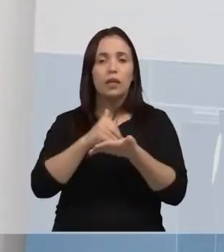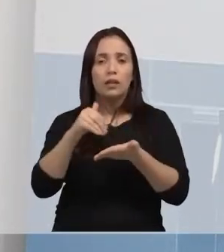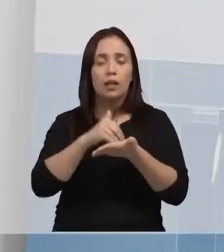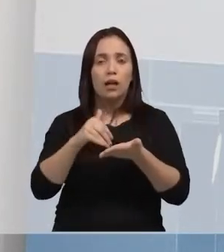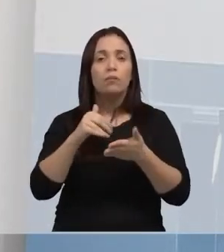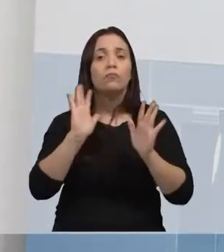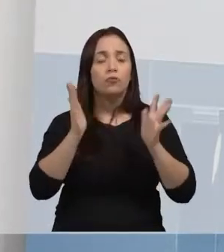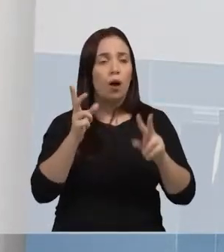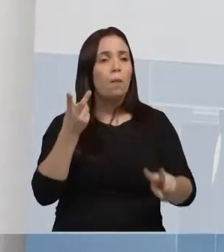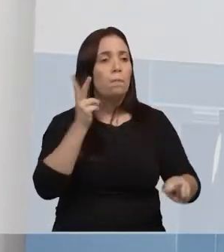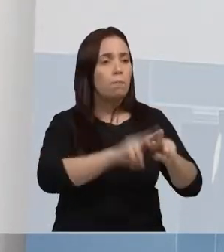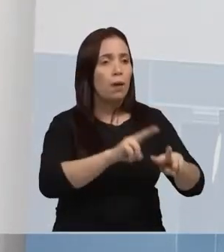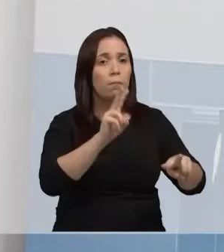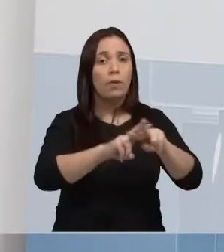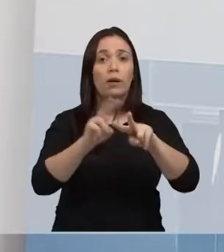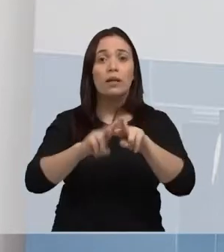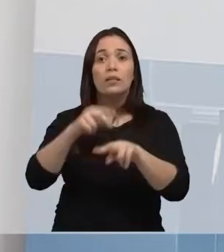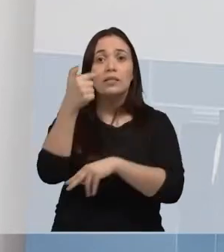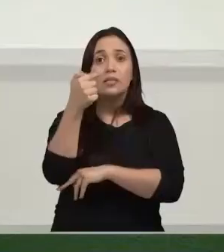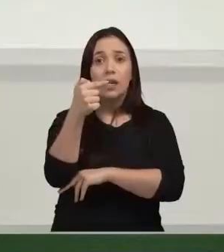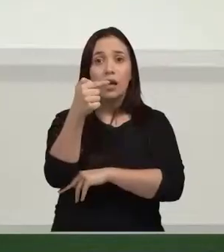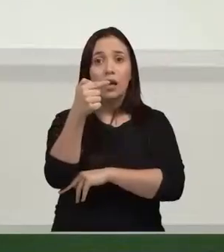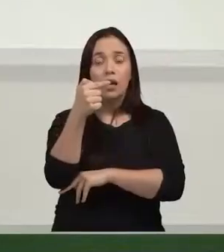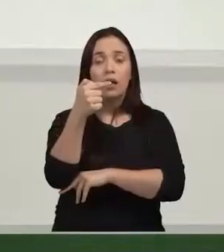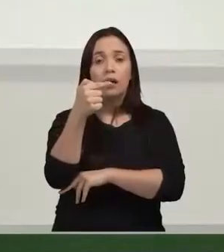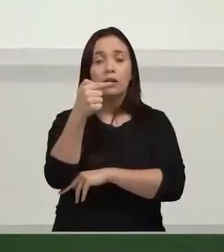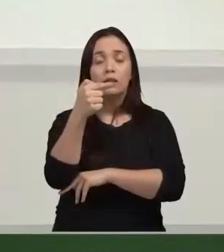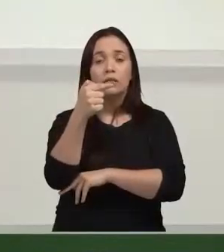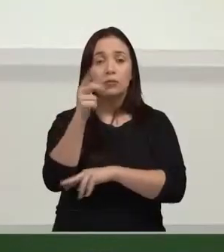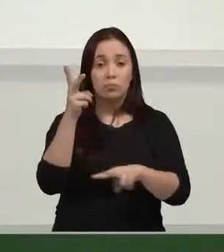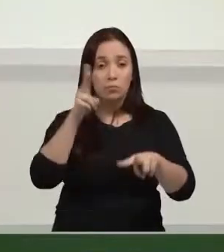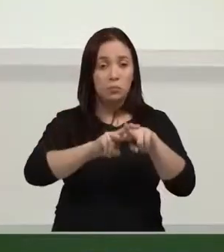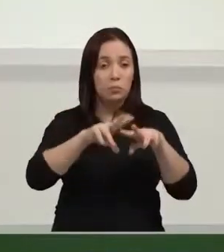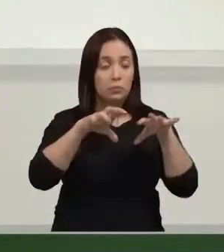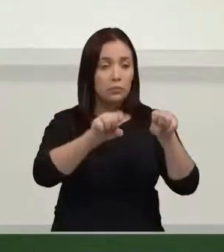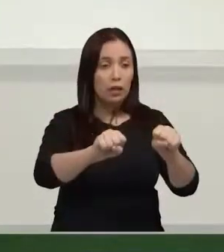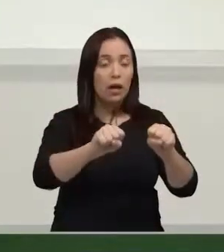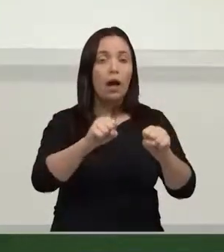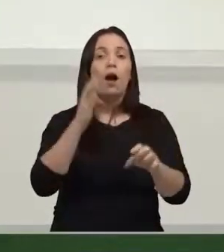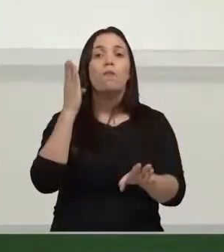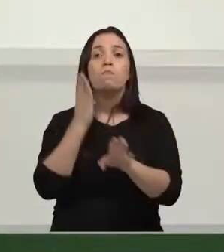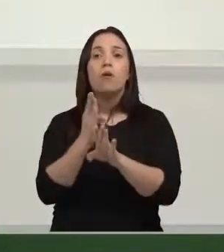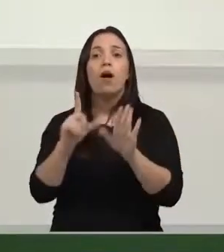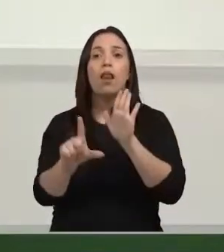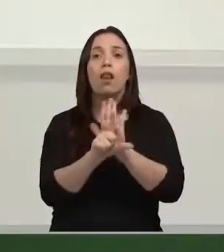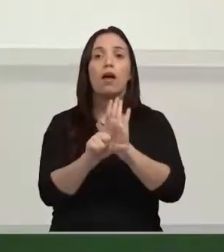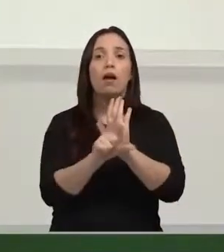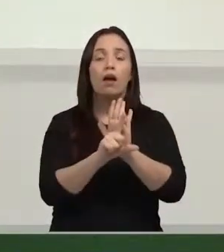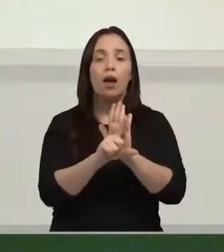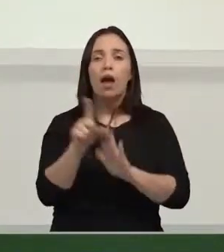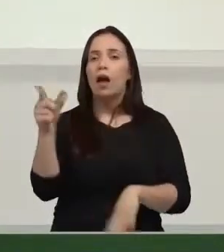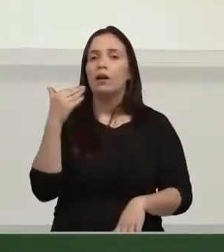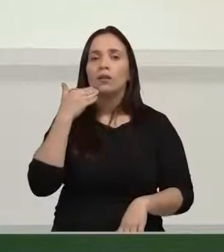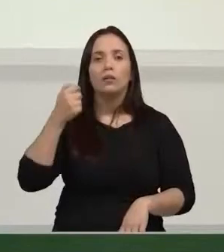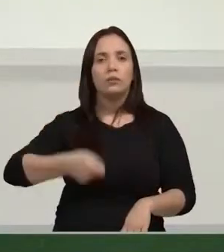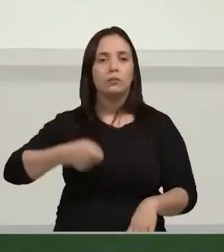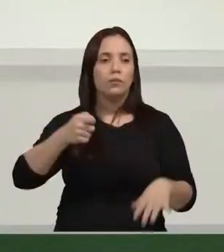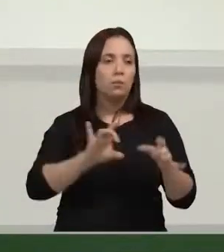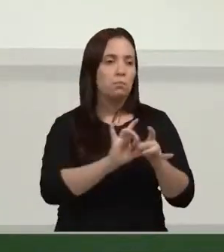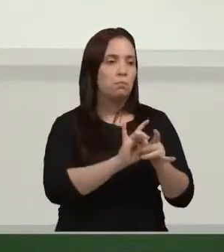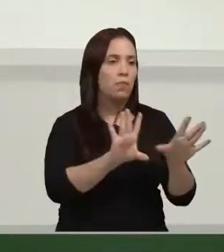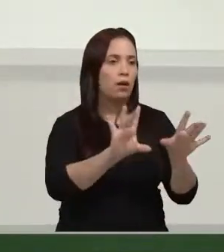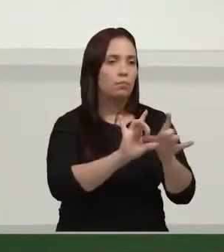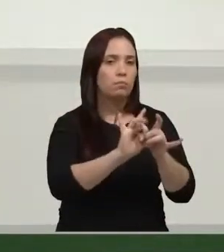O questionamento Notícia nova agora, essa estilista que foi morta de forma covarde, com um tiro no rosto essa semana. Na